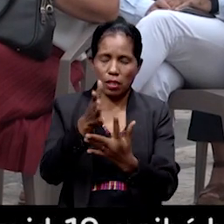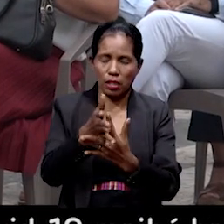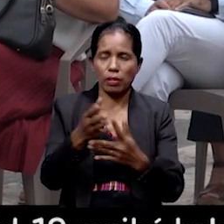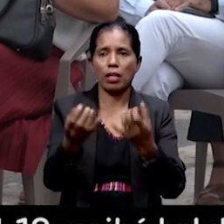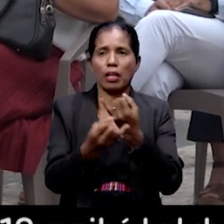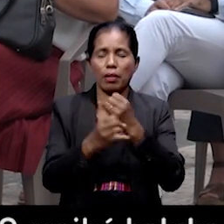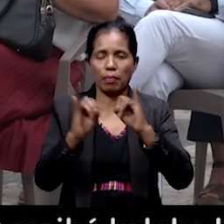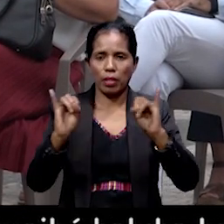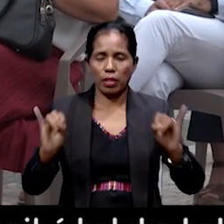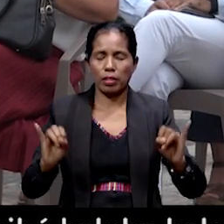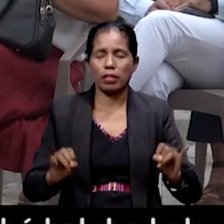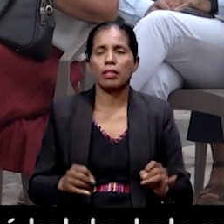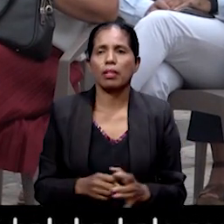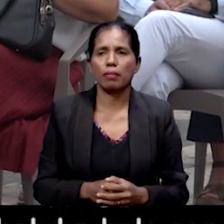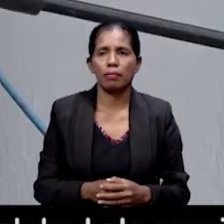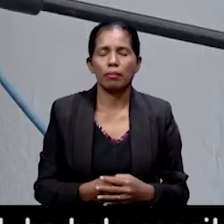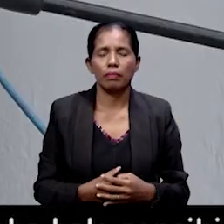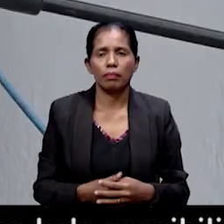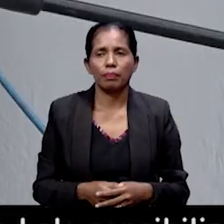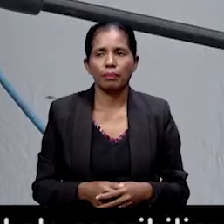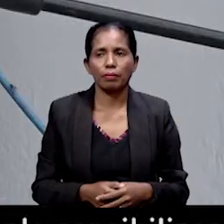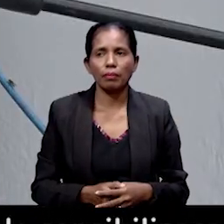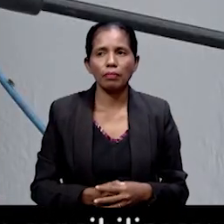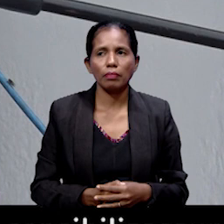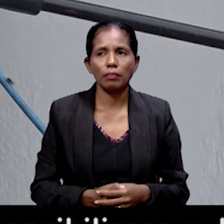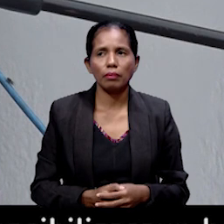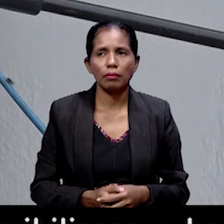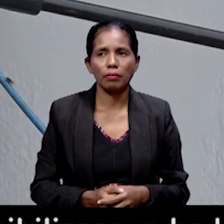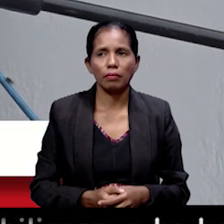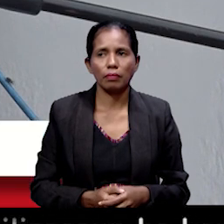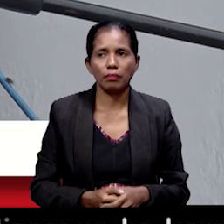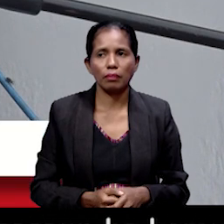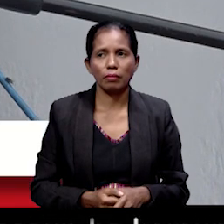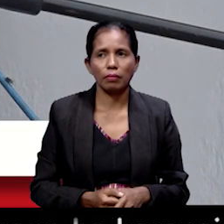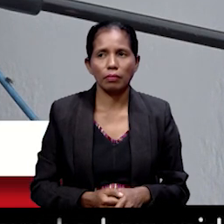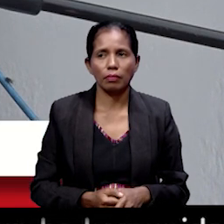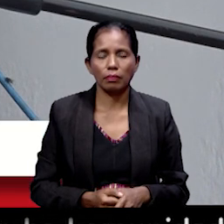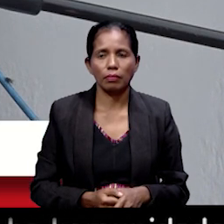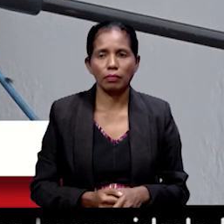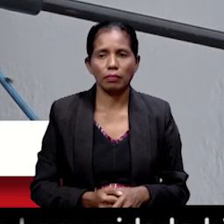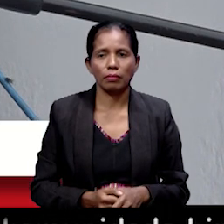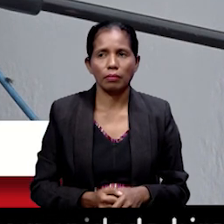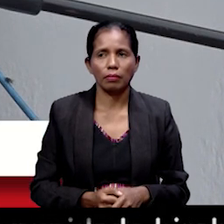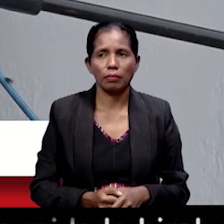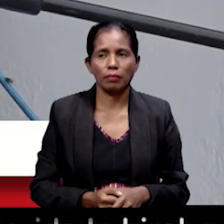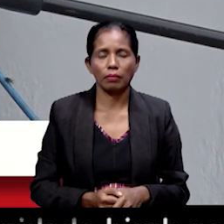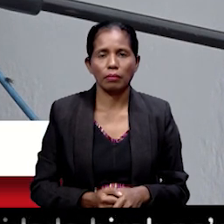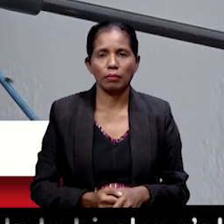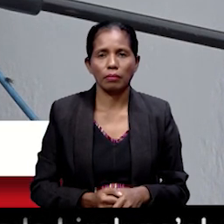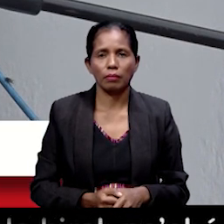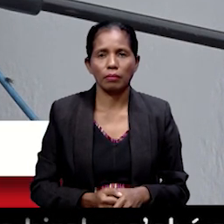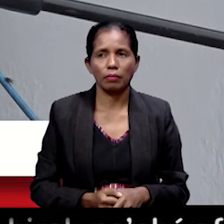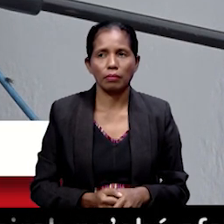a felicidade de colaborar com o Centro Cultural Português da Embaixada de Portugal em Dili,